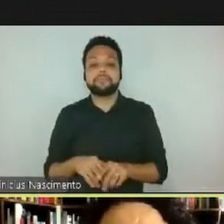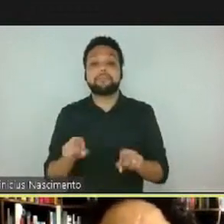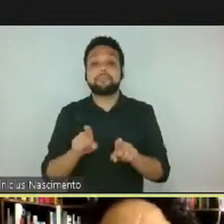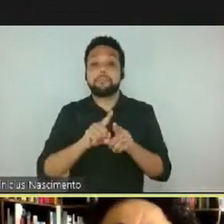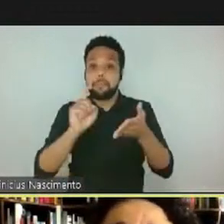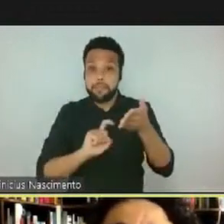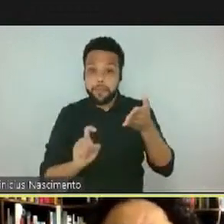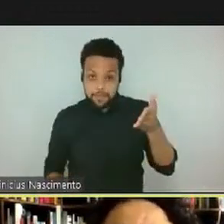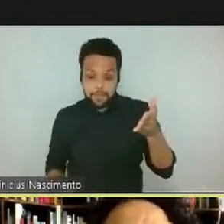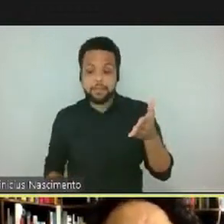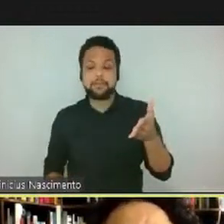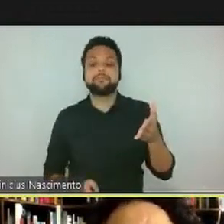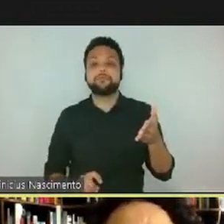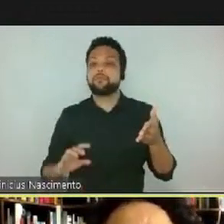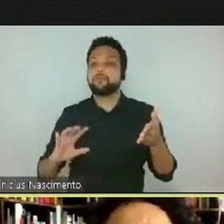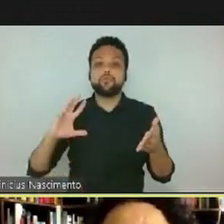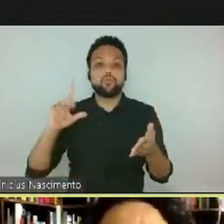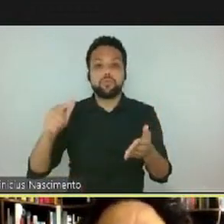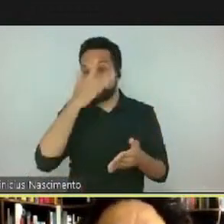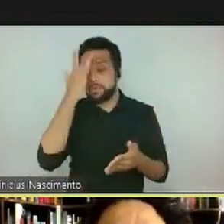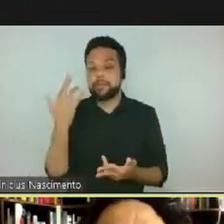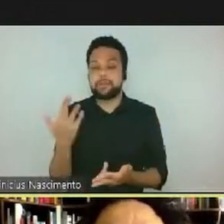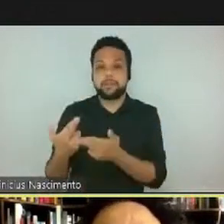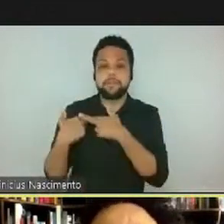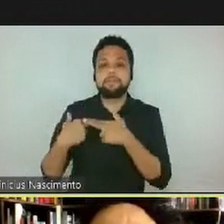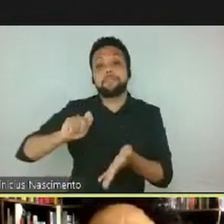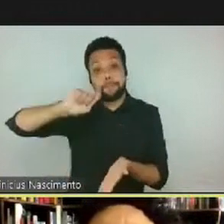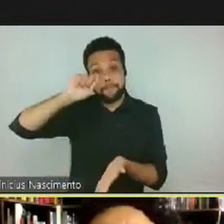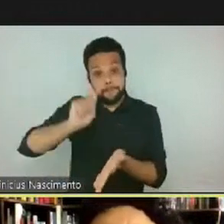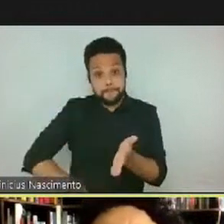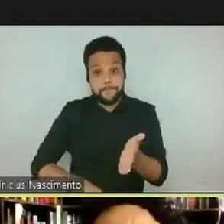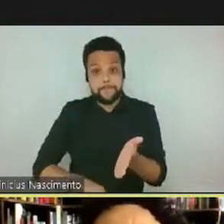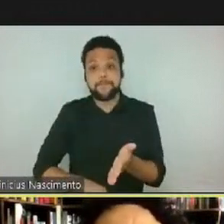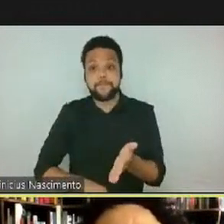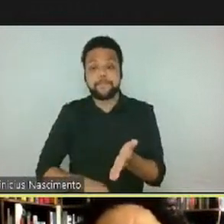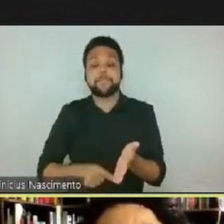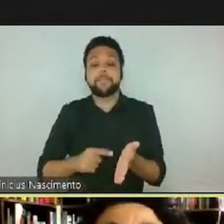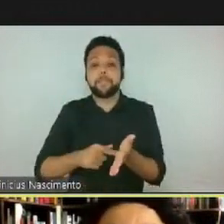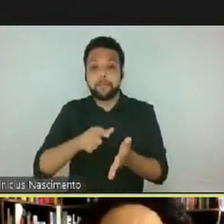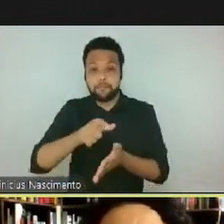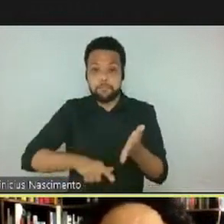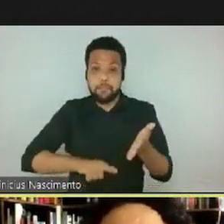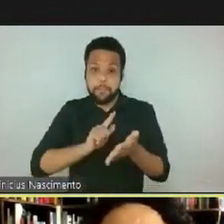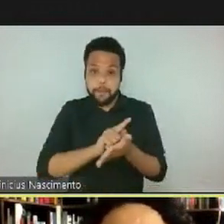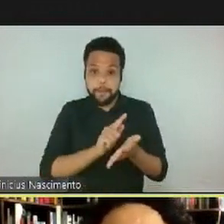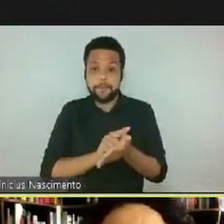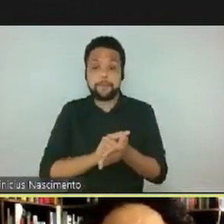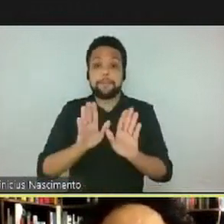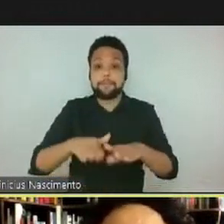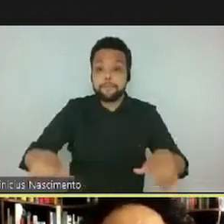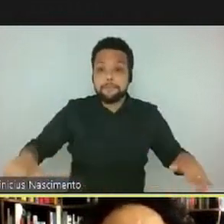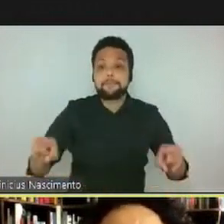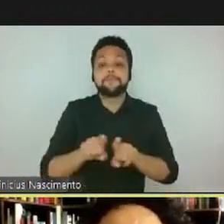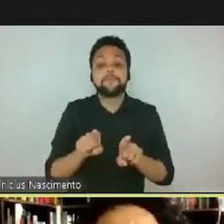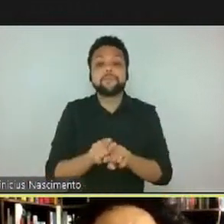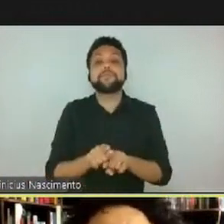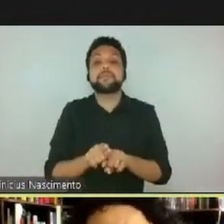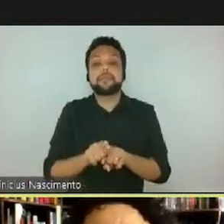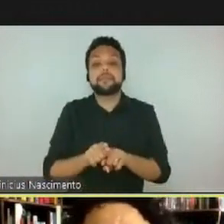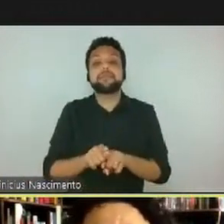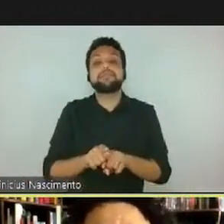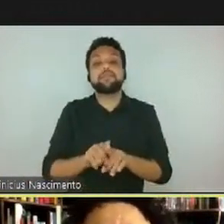consentimento. Então, todos os responsáveis assinavam termos e as crianças também ficavam